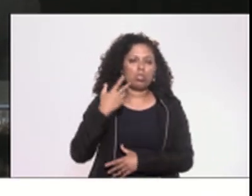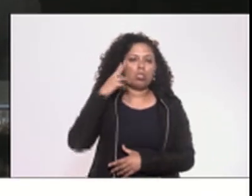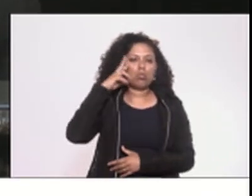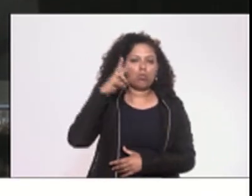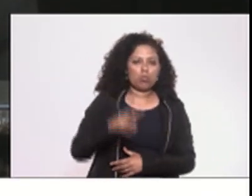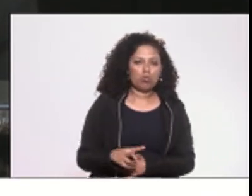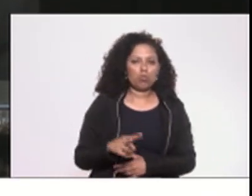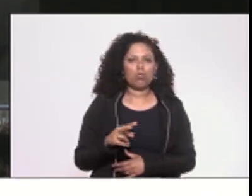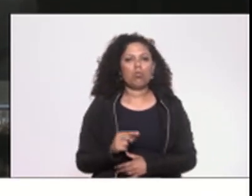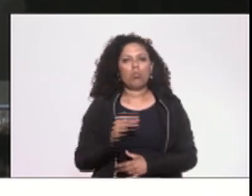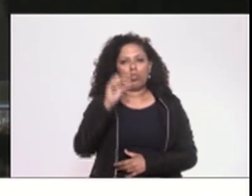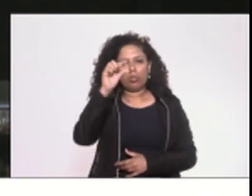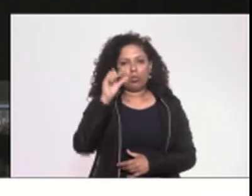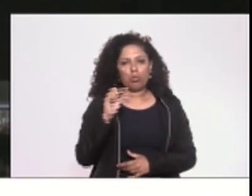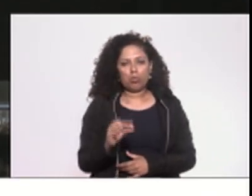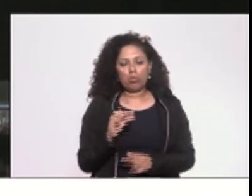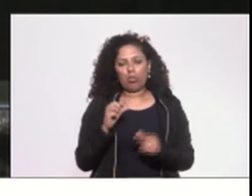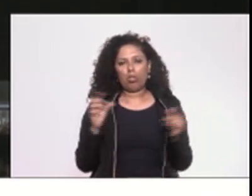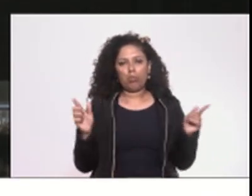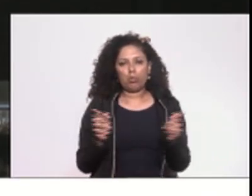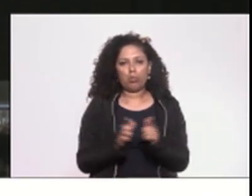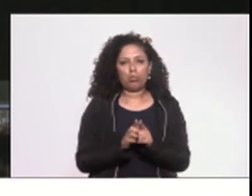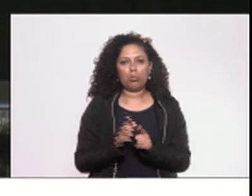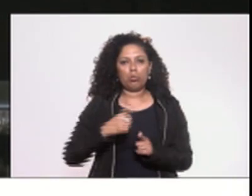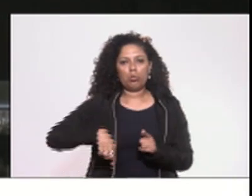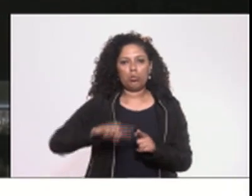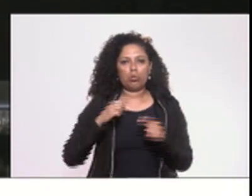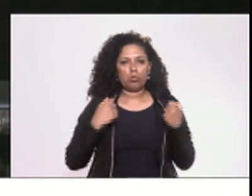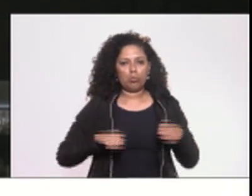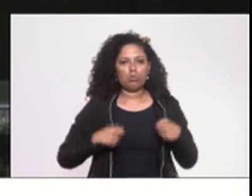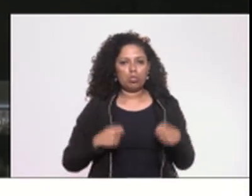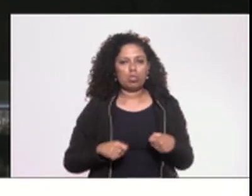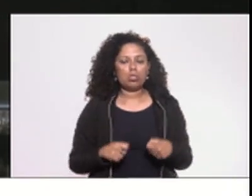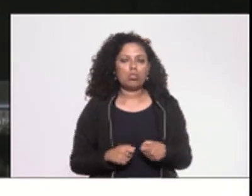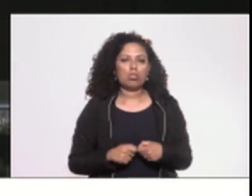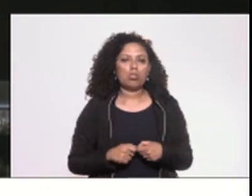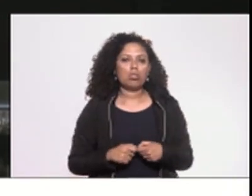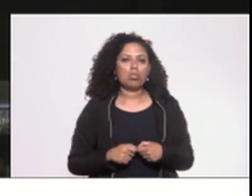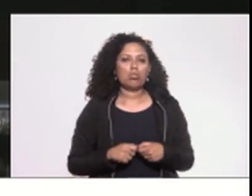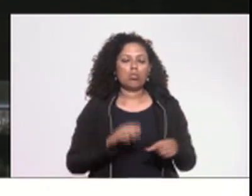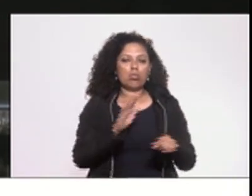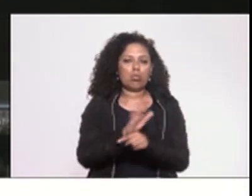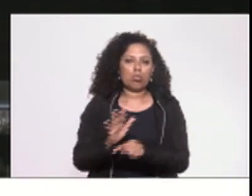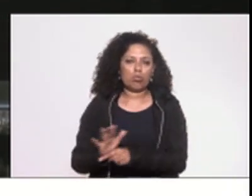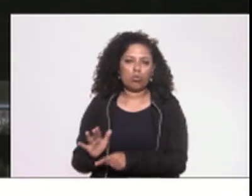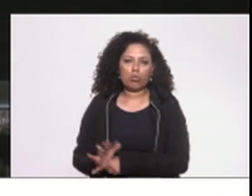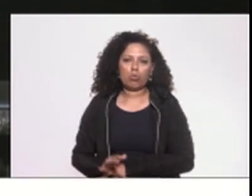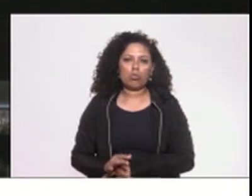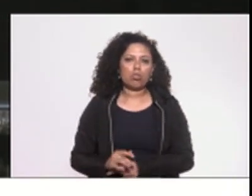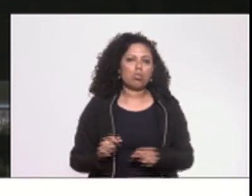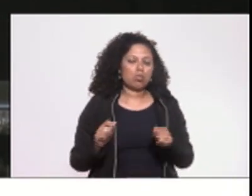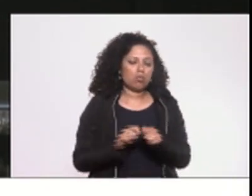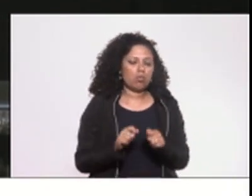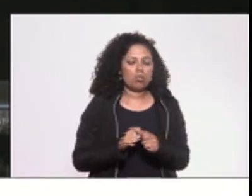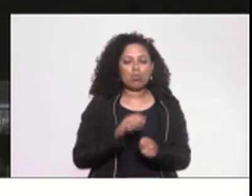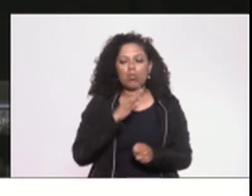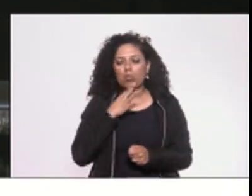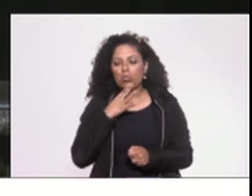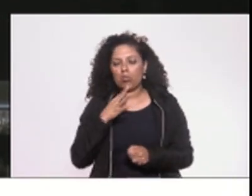ver num tempinho tão curto e que a gente precisa, de certa forma, impulsionar e tornar